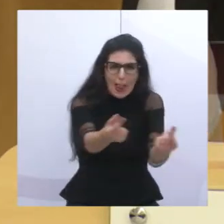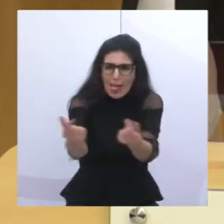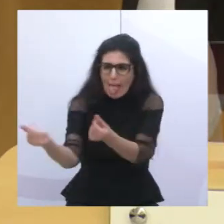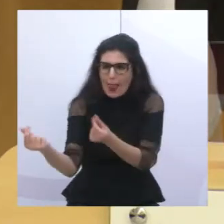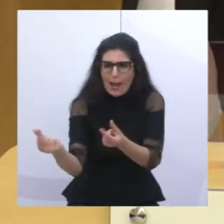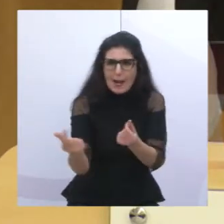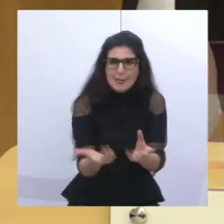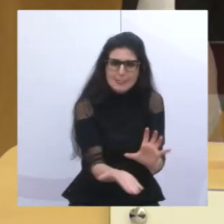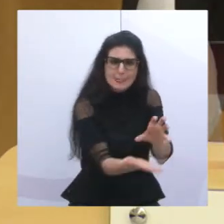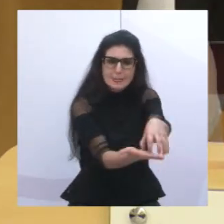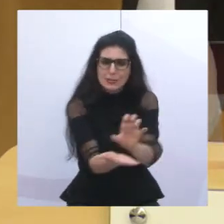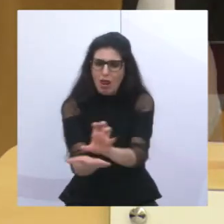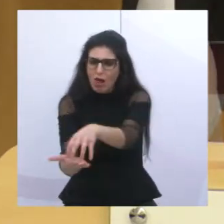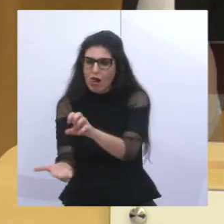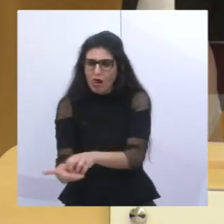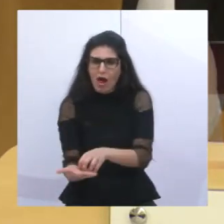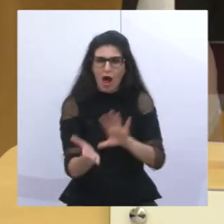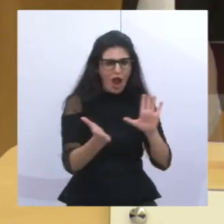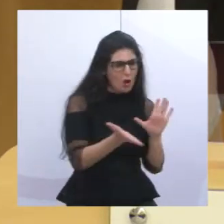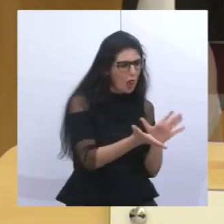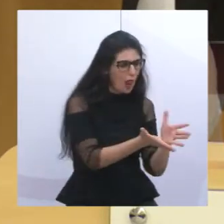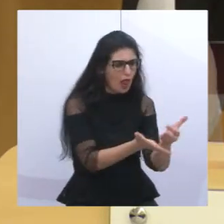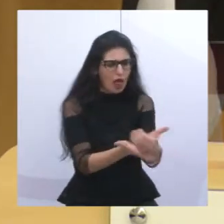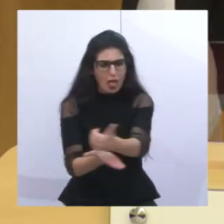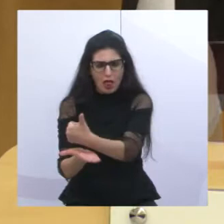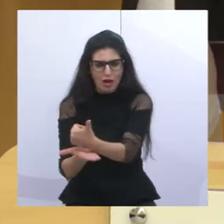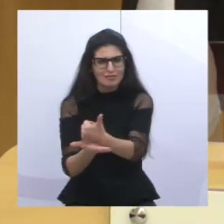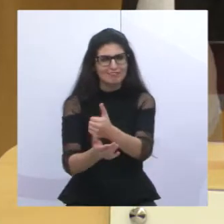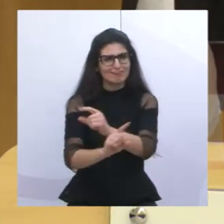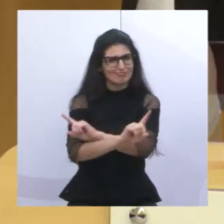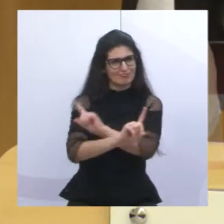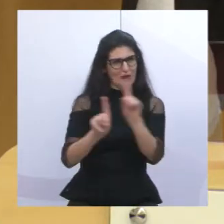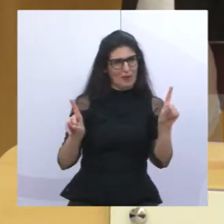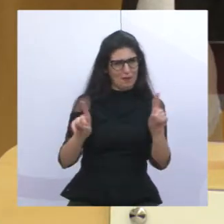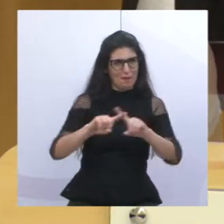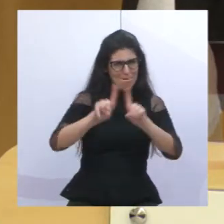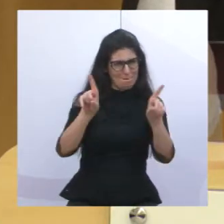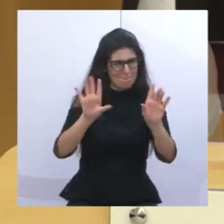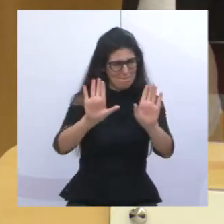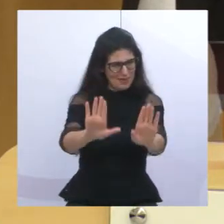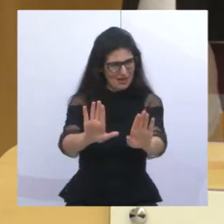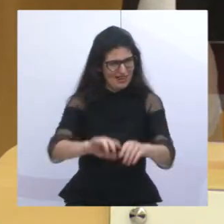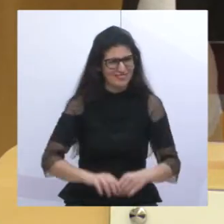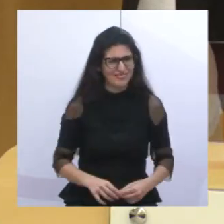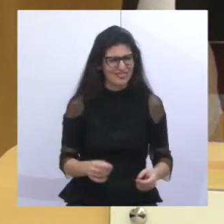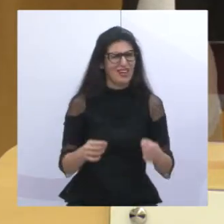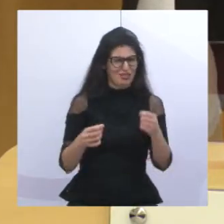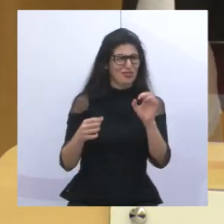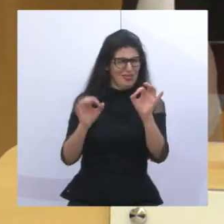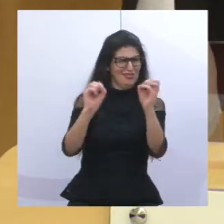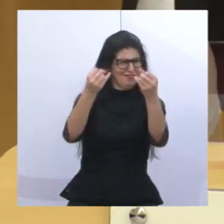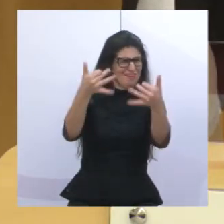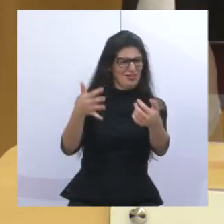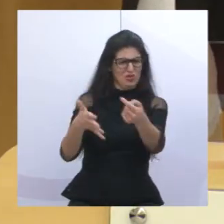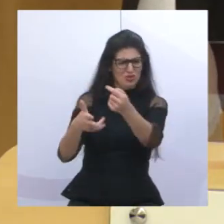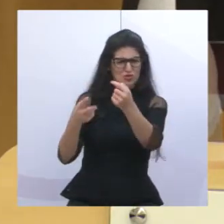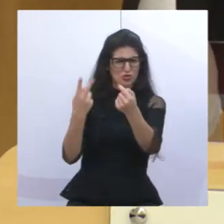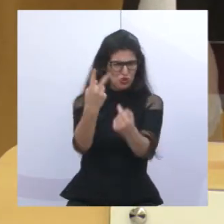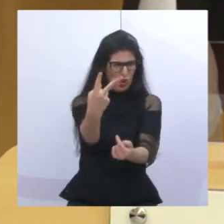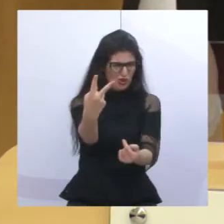não foi colocado no orçamento. Mas eu já coloquei aqui 2 impactos financeiros